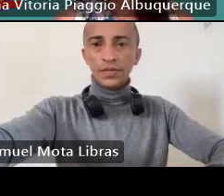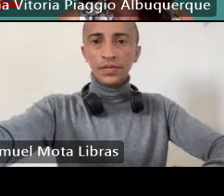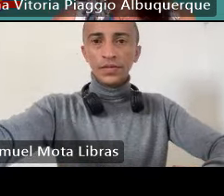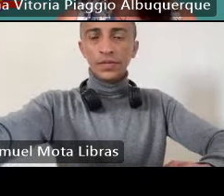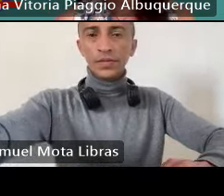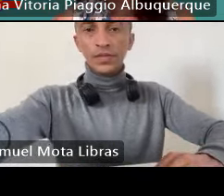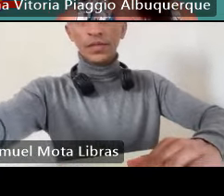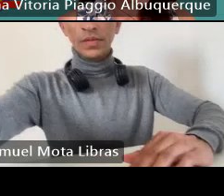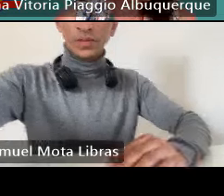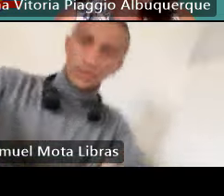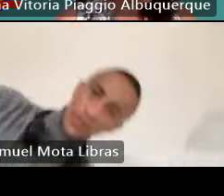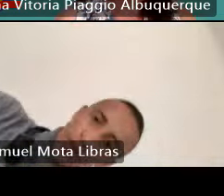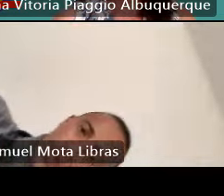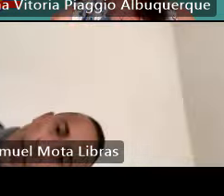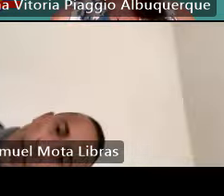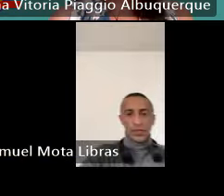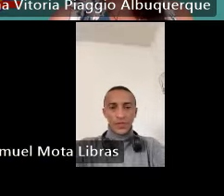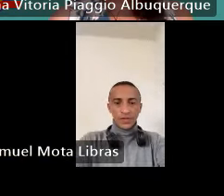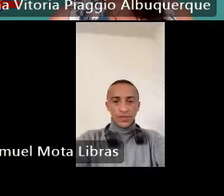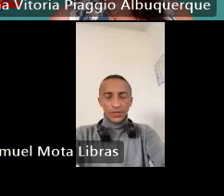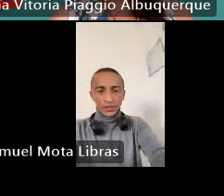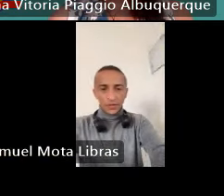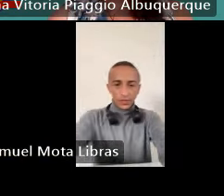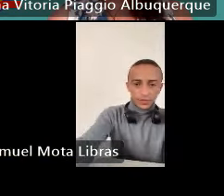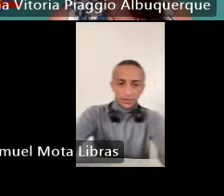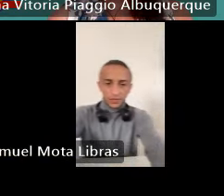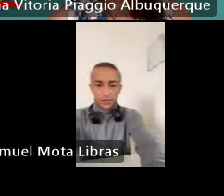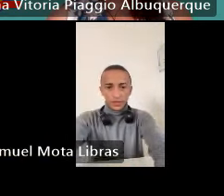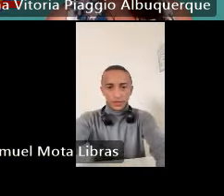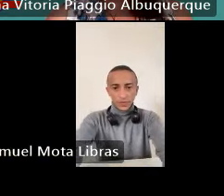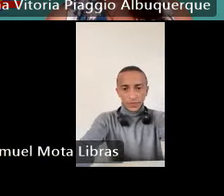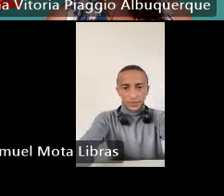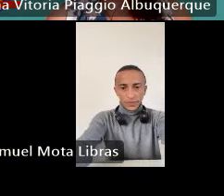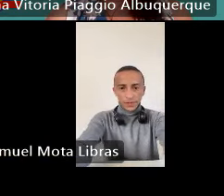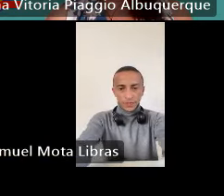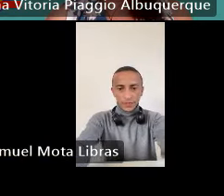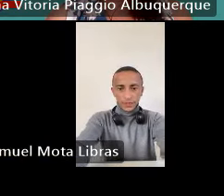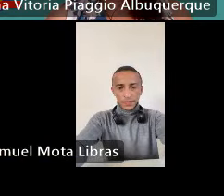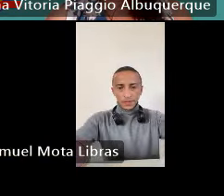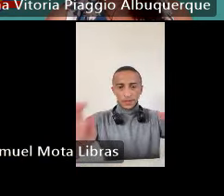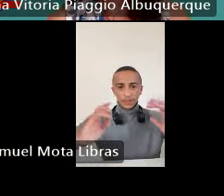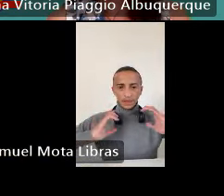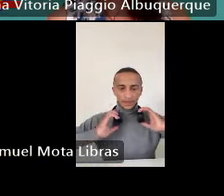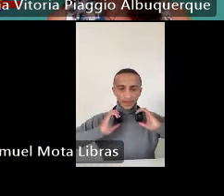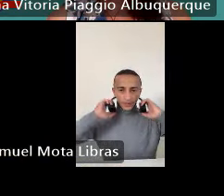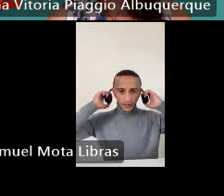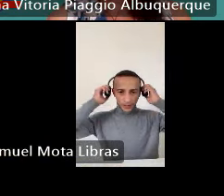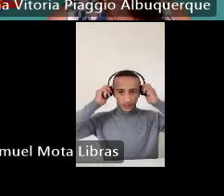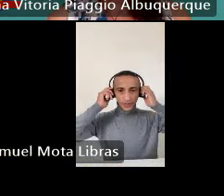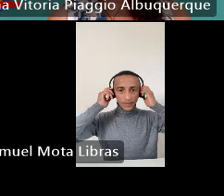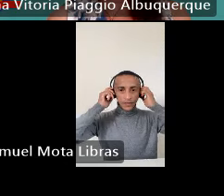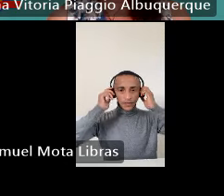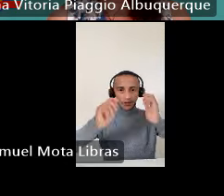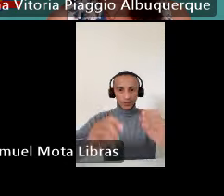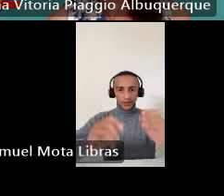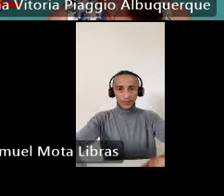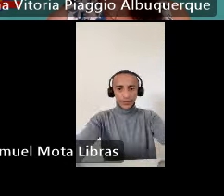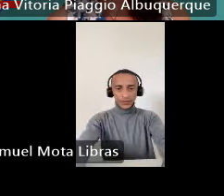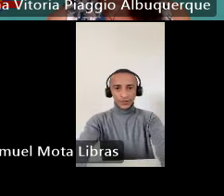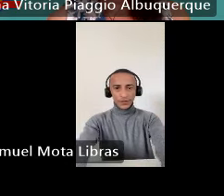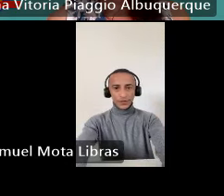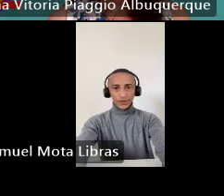melhore as entregas que nós fazemos e E se a gente não mudar a nossa relação né com a transparência e com a aferição